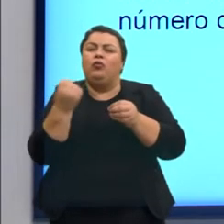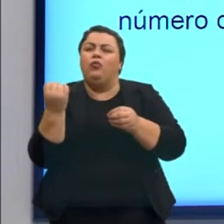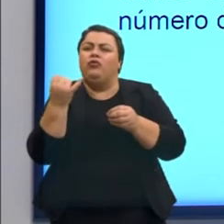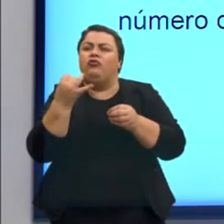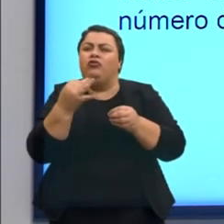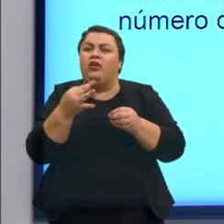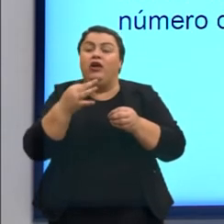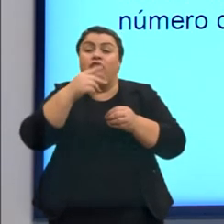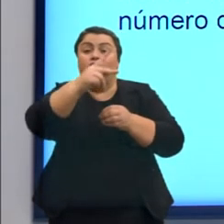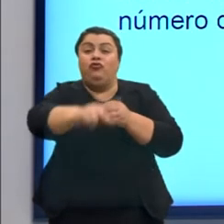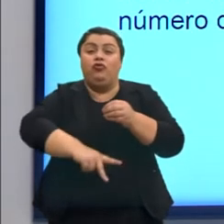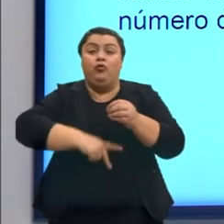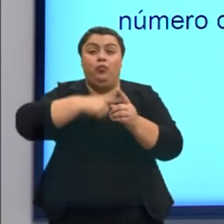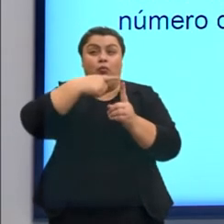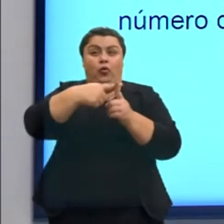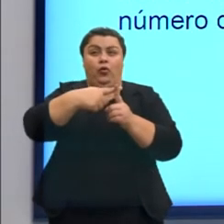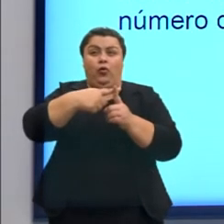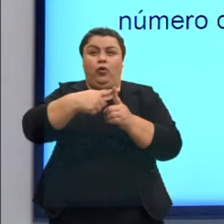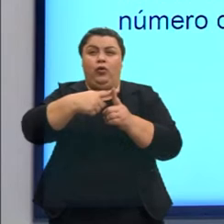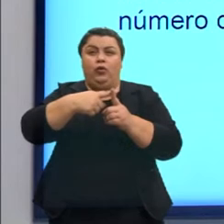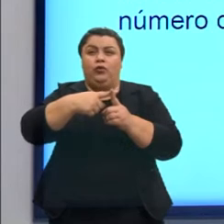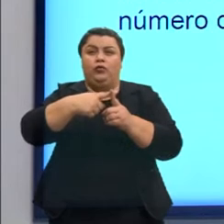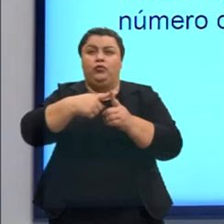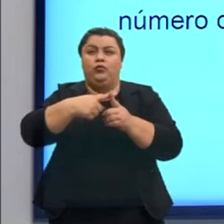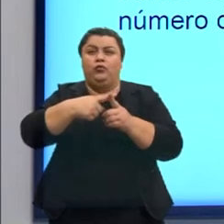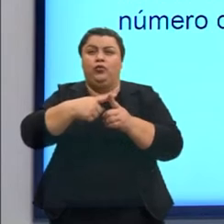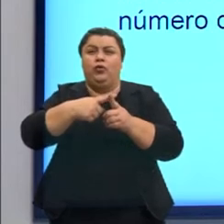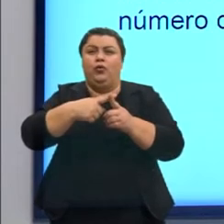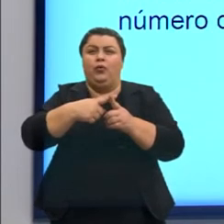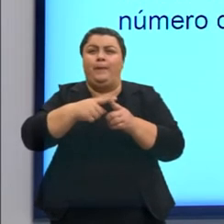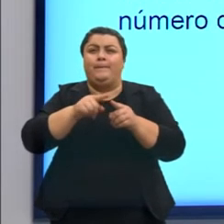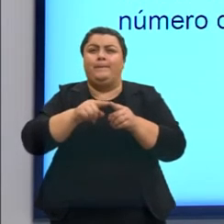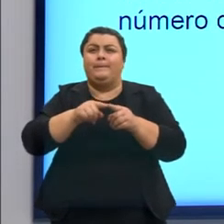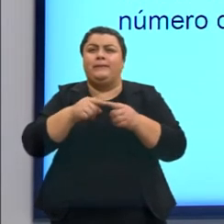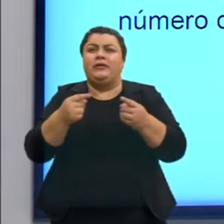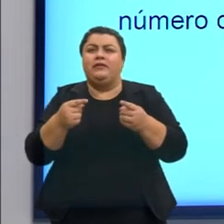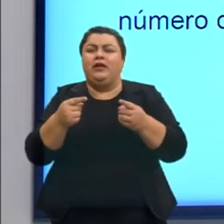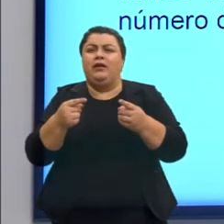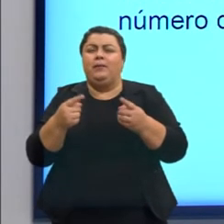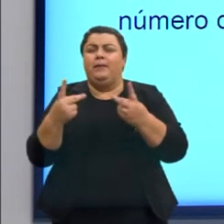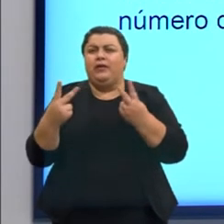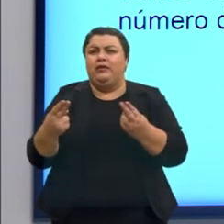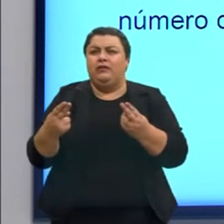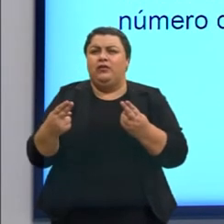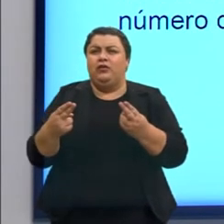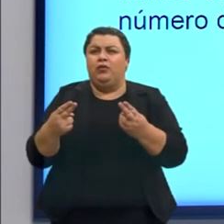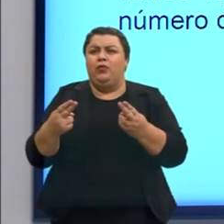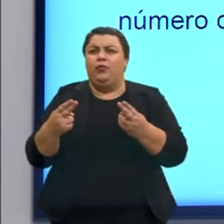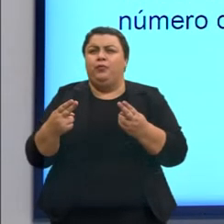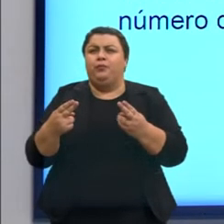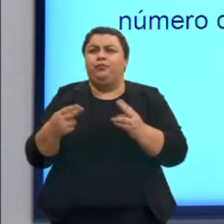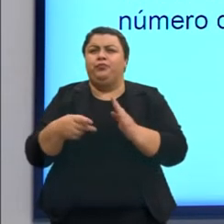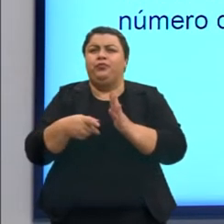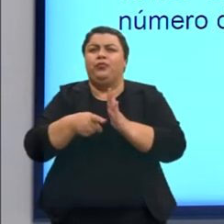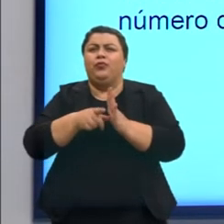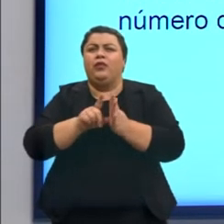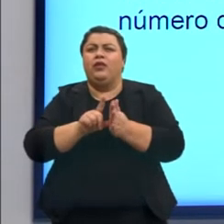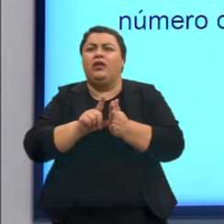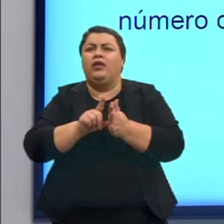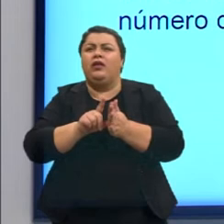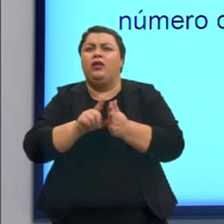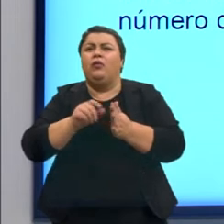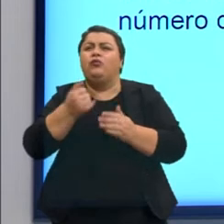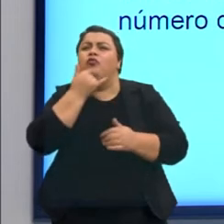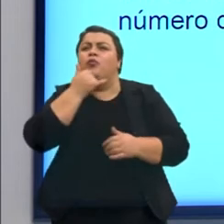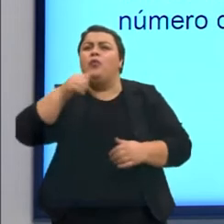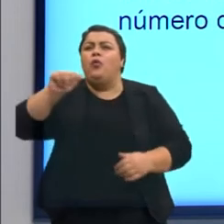quantidade de prótons e para os núcleos estáveis conhecidos um antimônio é um elemento